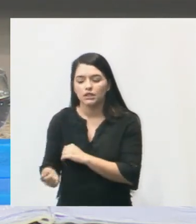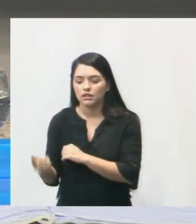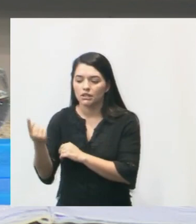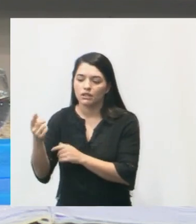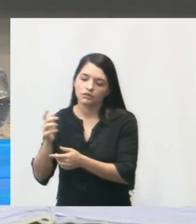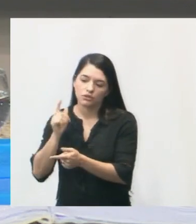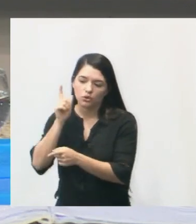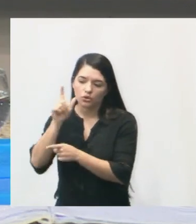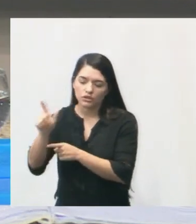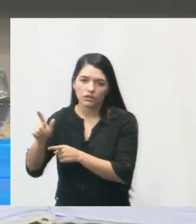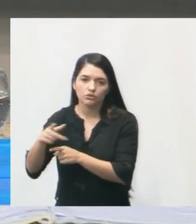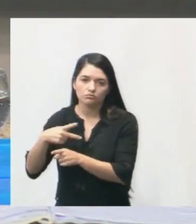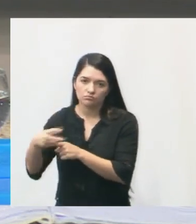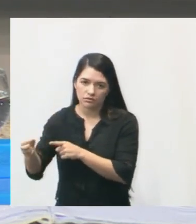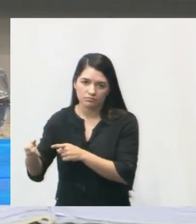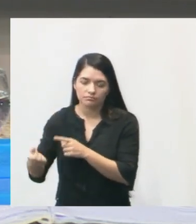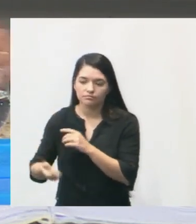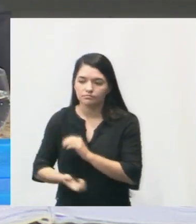Pedro, toda a equipe do